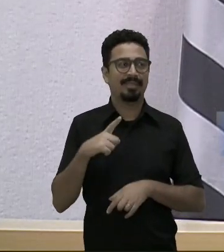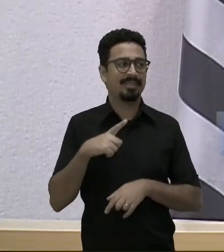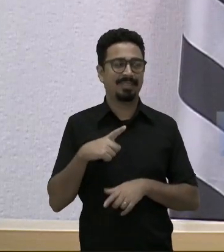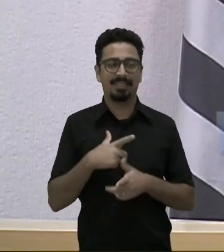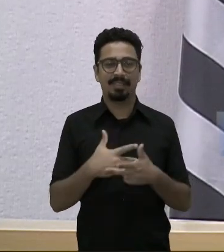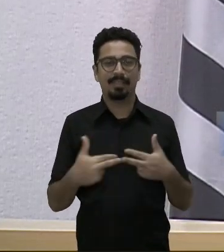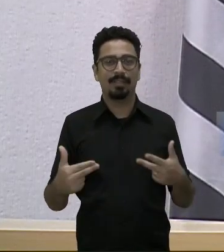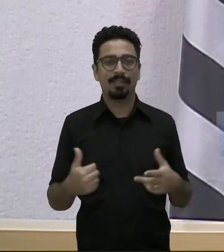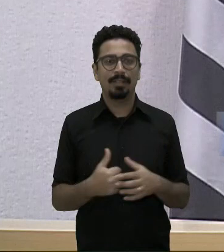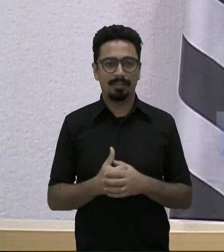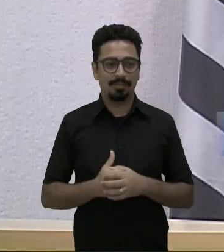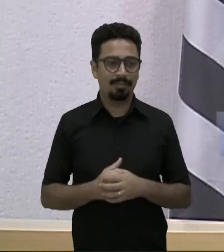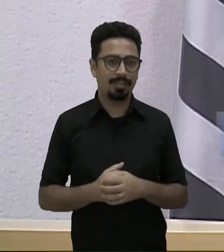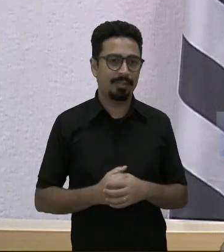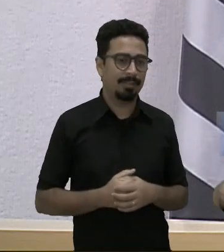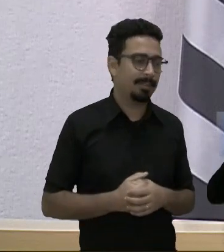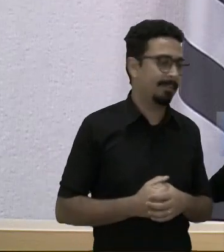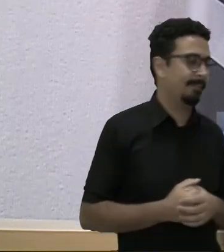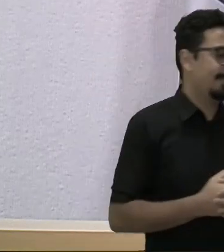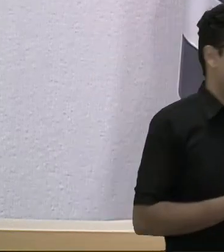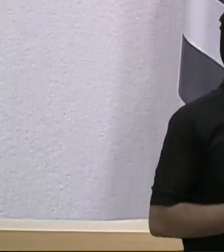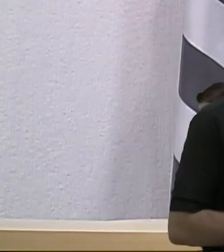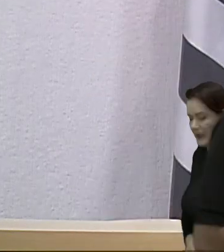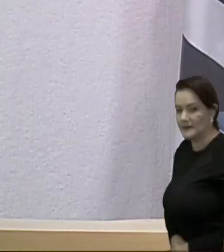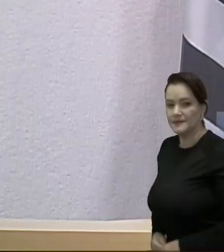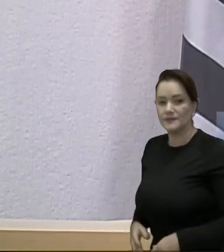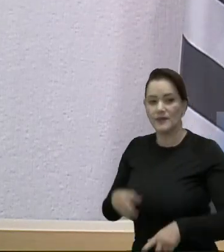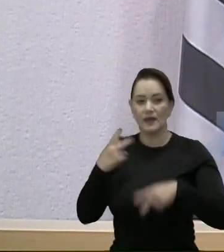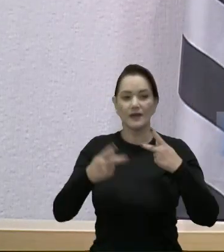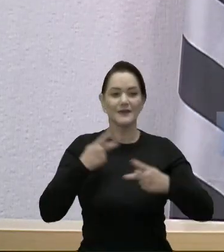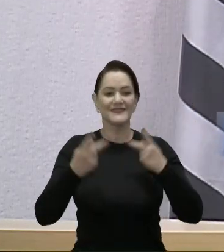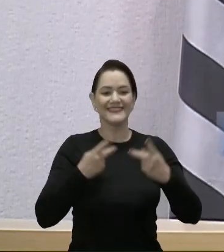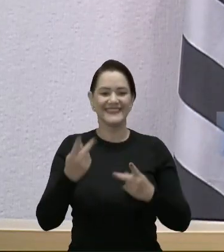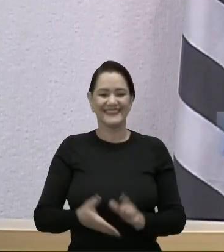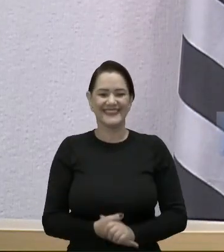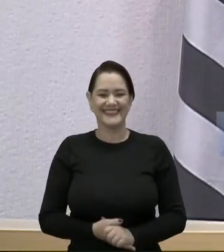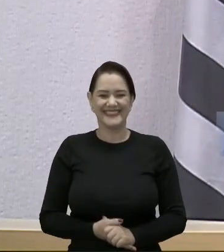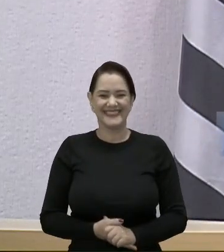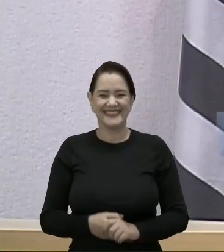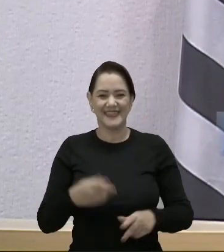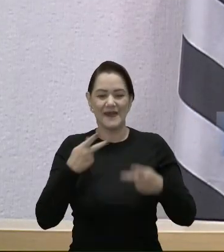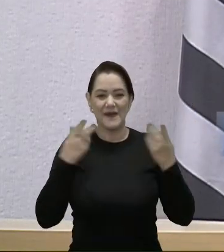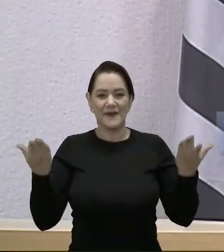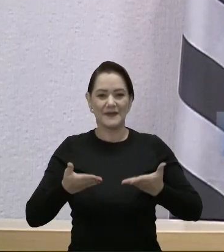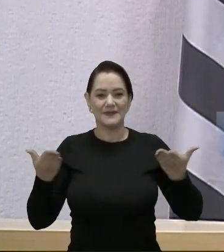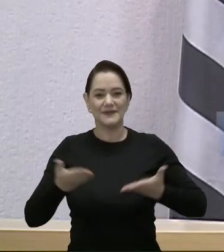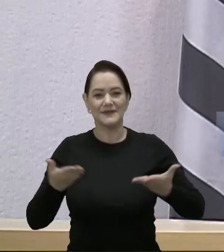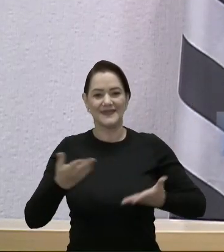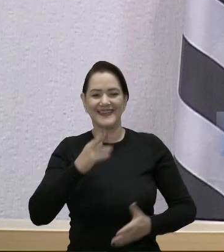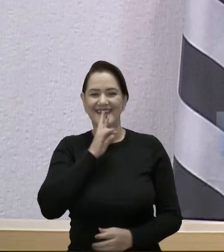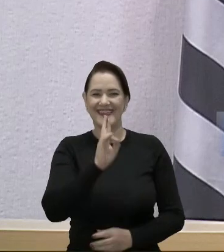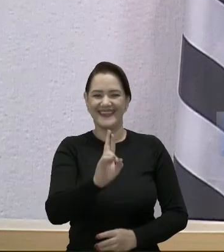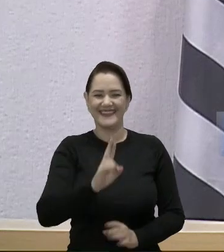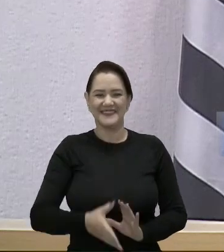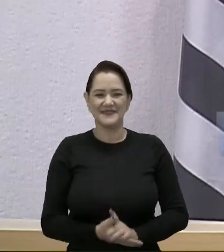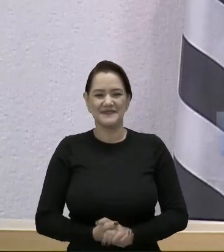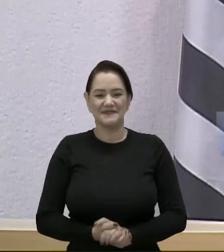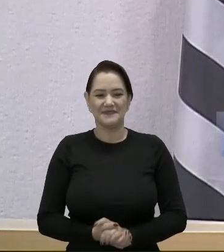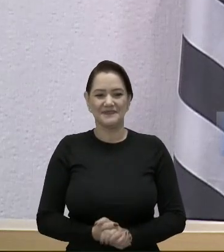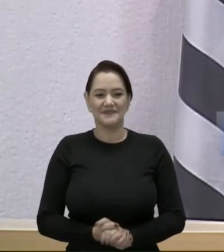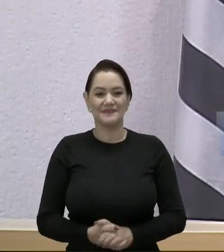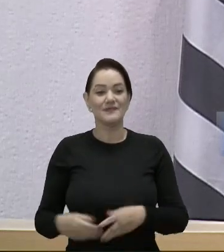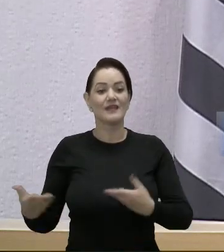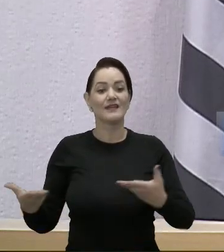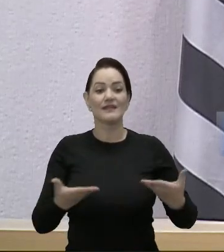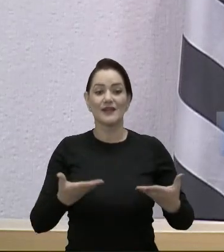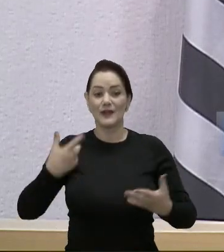de tradutor de japonês, entendeu, gente? Porque algumas letras judia da gente que vem para nós a respostinha. Então, assim, traz